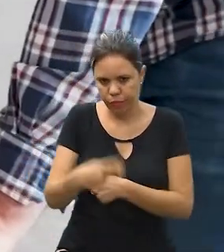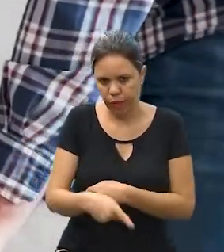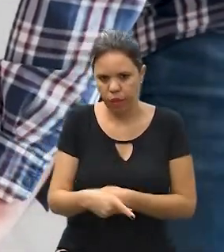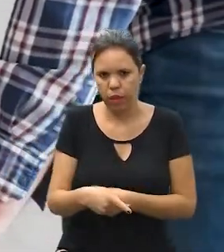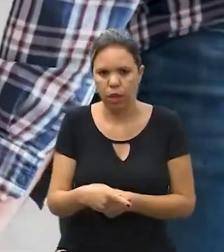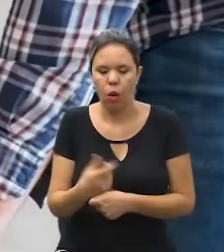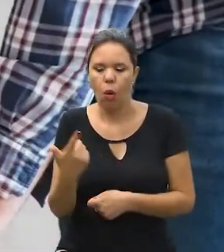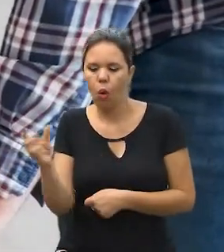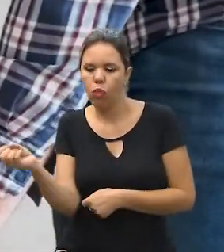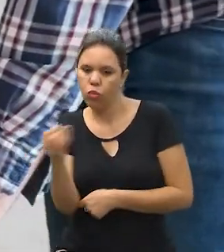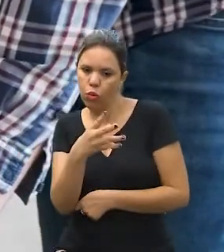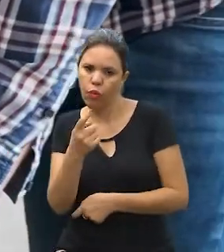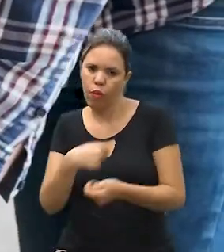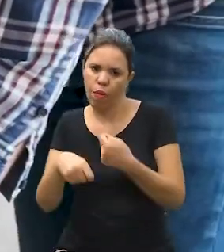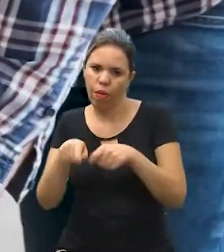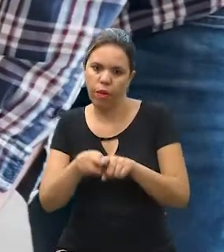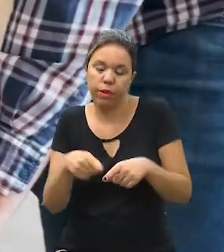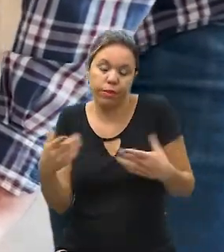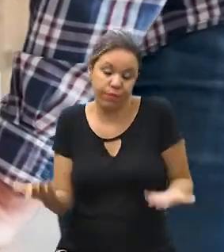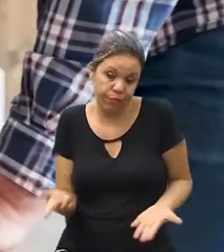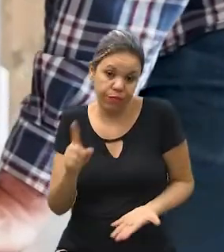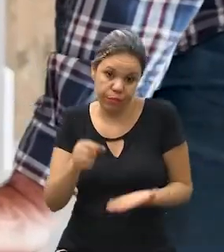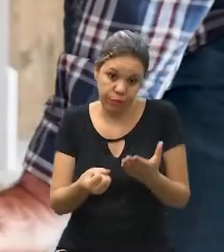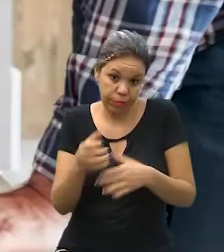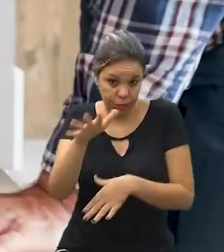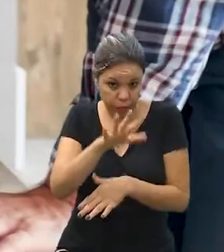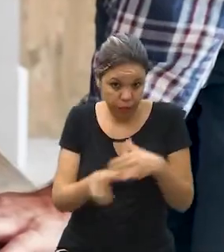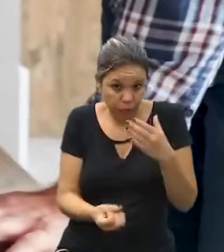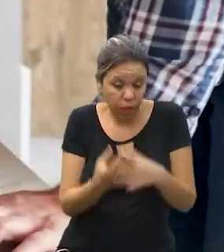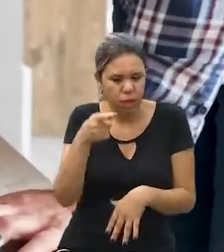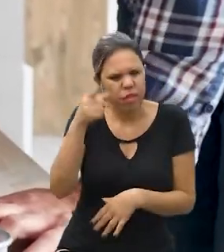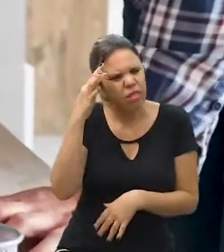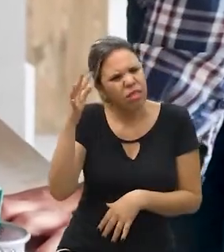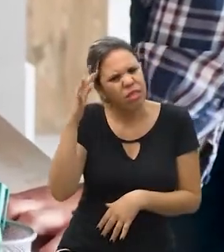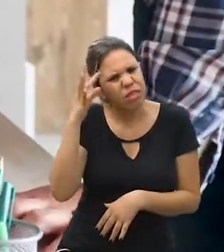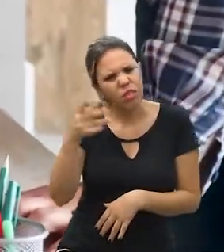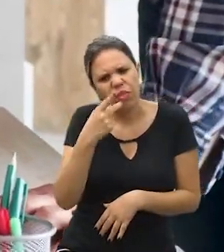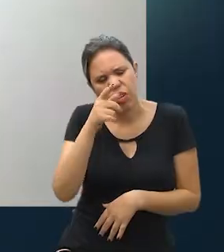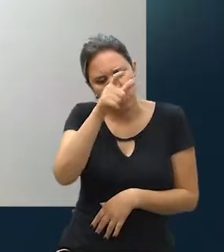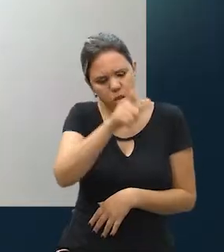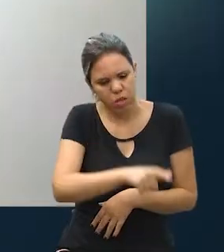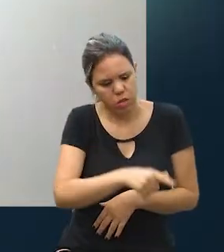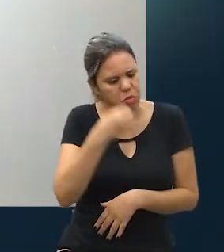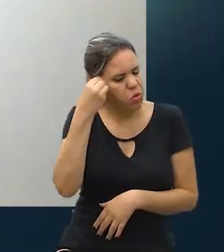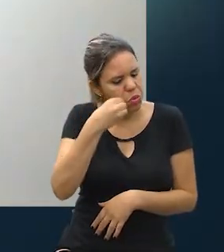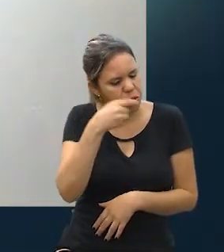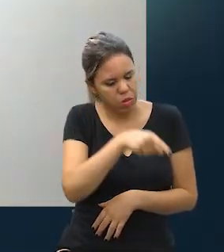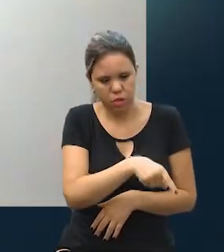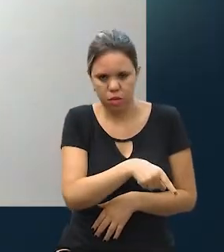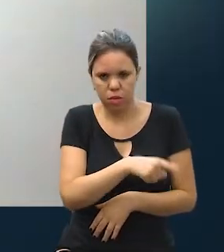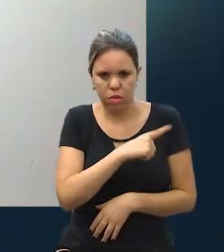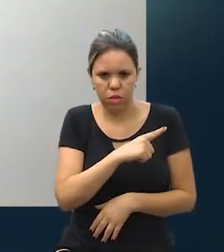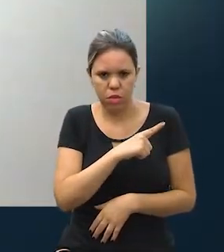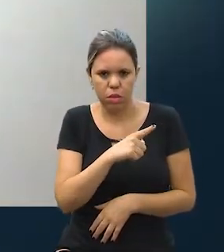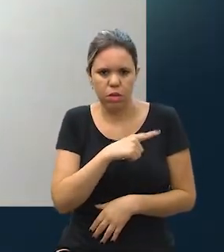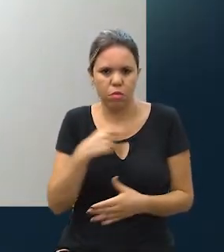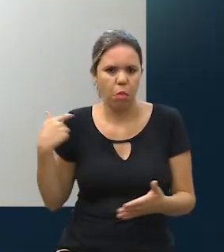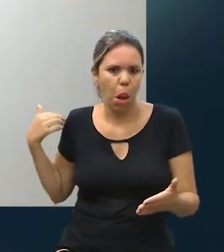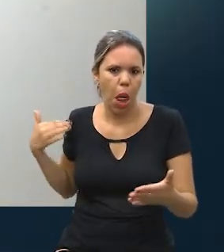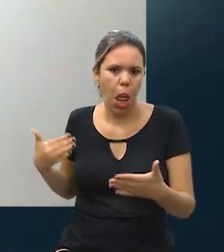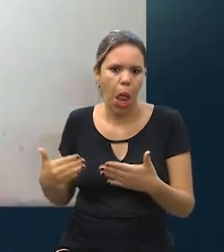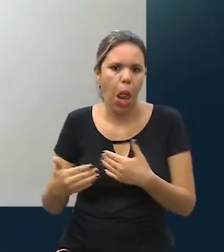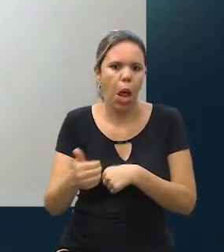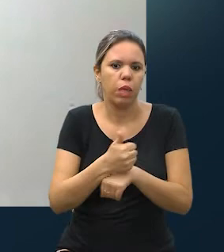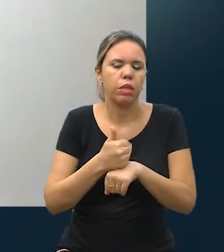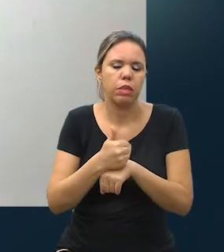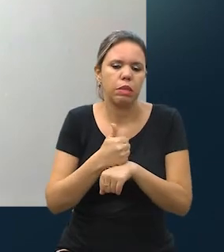vez de partir para um negócio novo. Isso é geral. Agora, você imagina falando de uma pessoa experiente, que teve aí uma longa